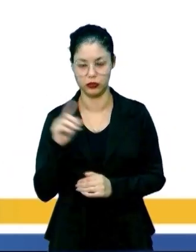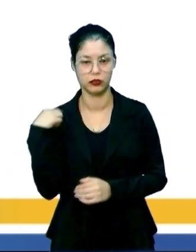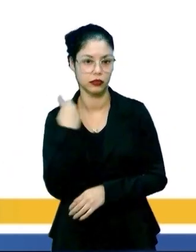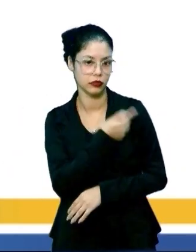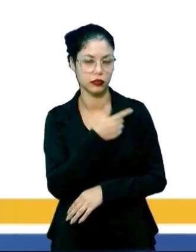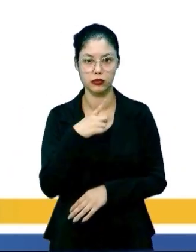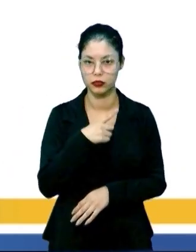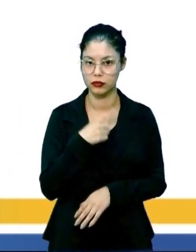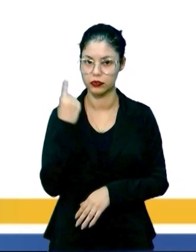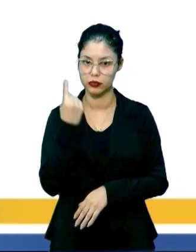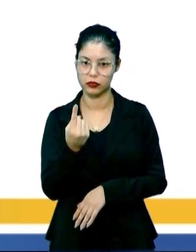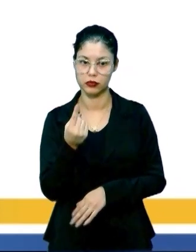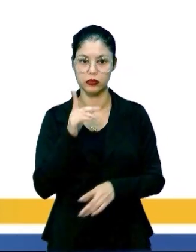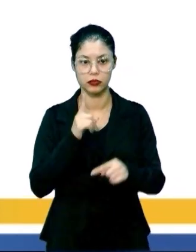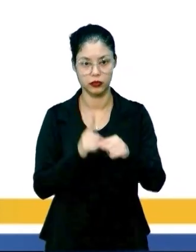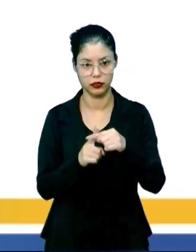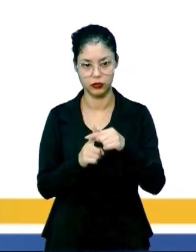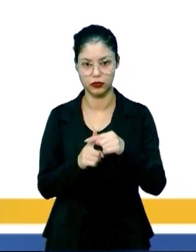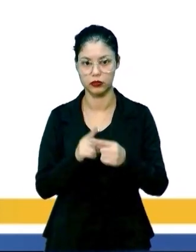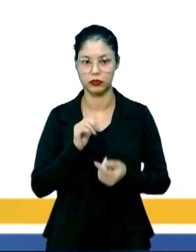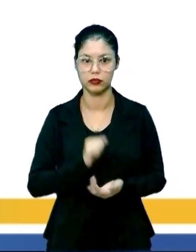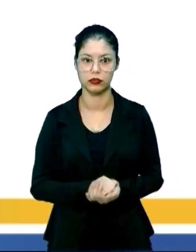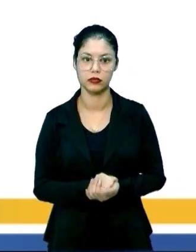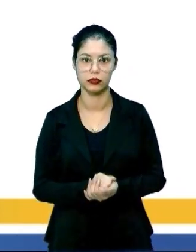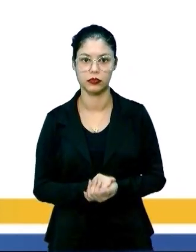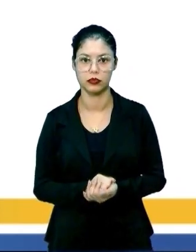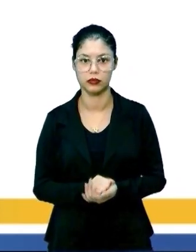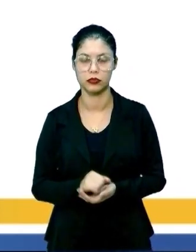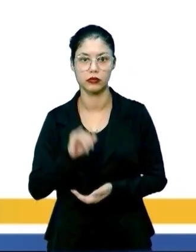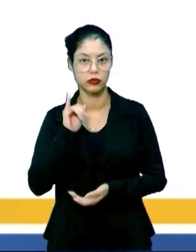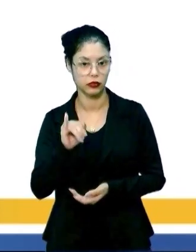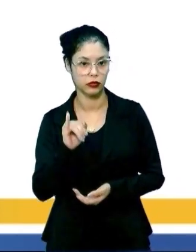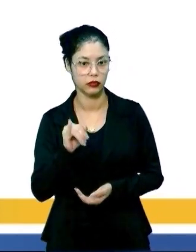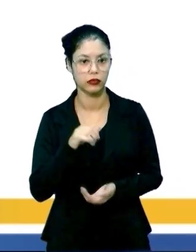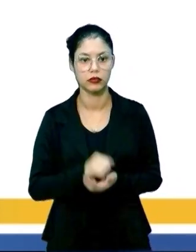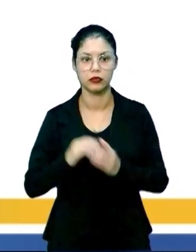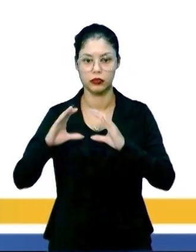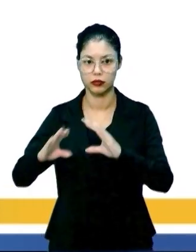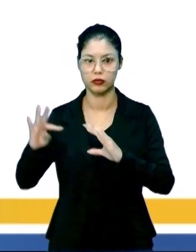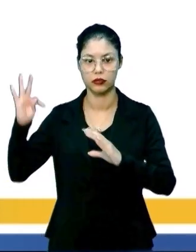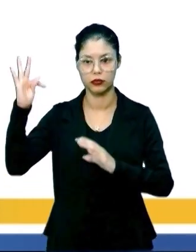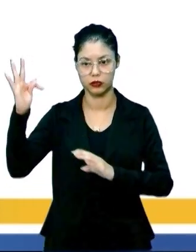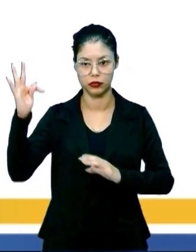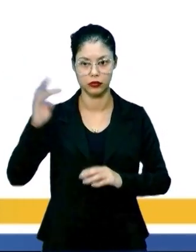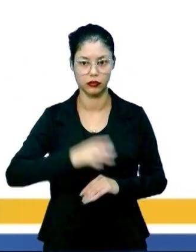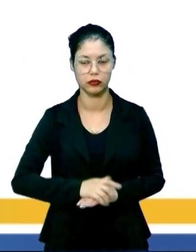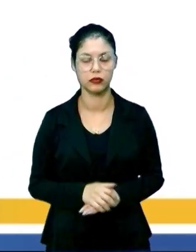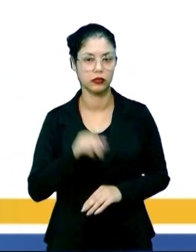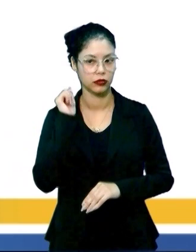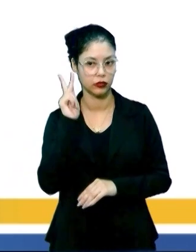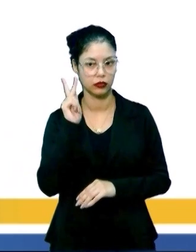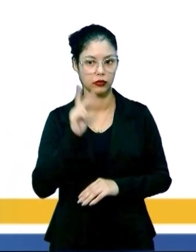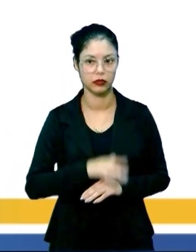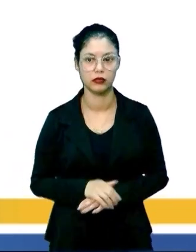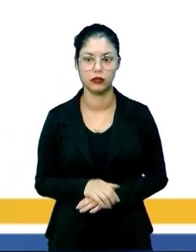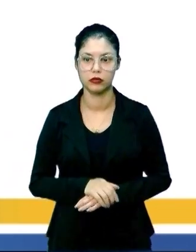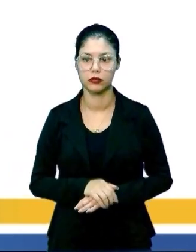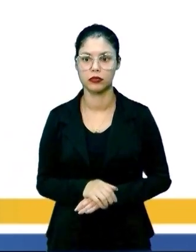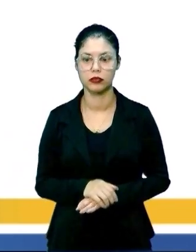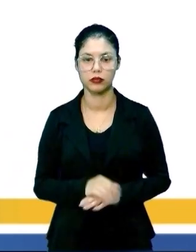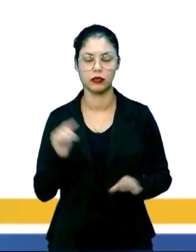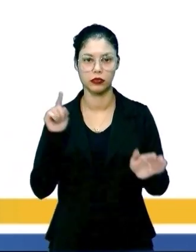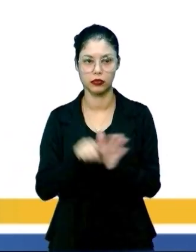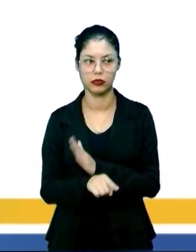temos aqui 1 mais a taxa de juros elevada ao tempo, ok? Vamos a